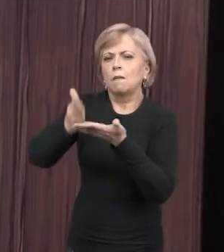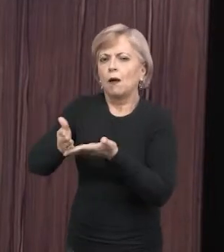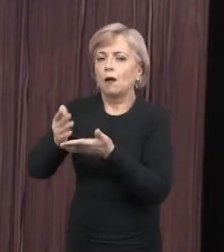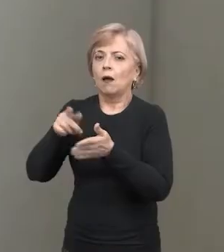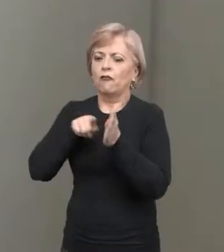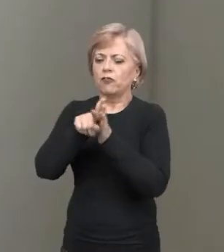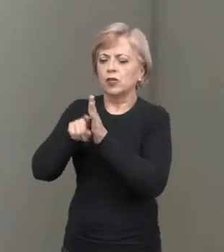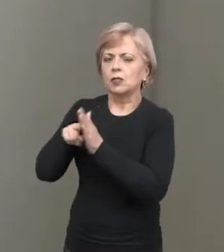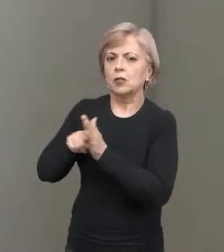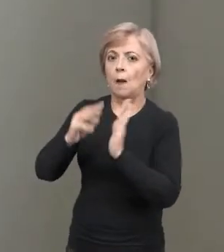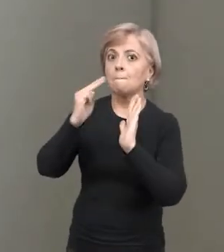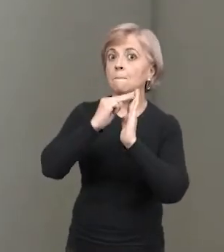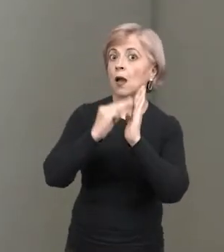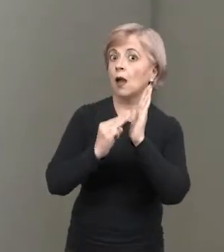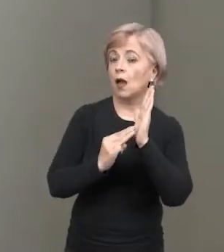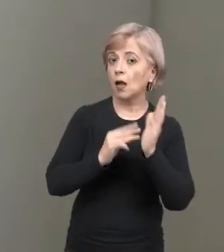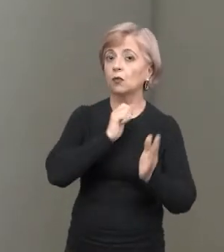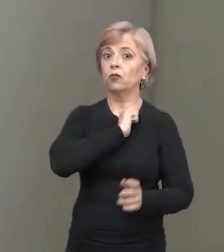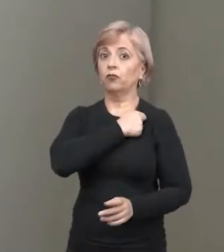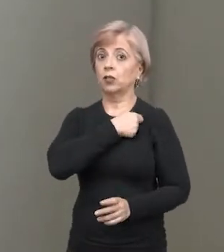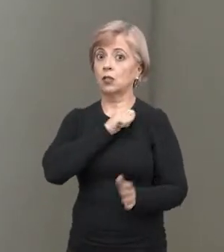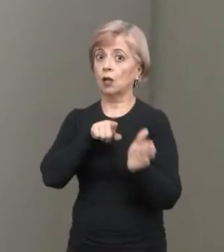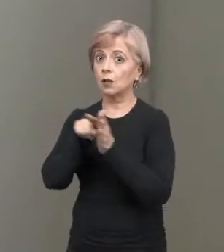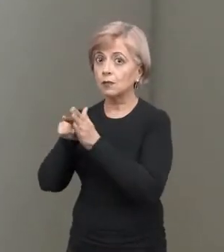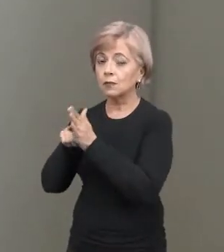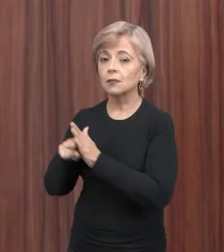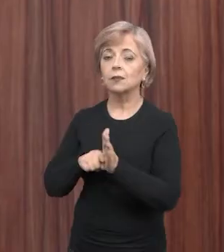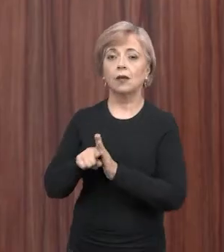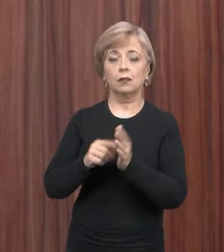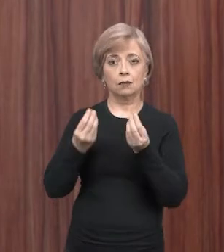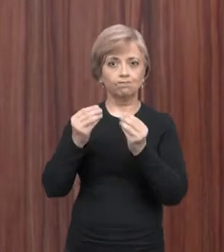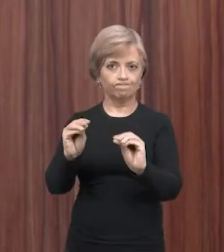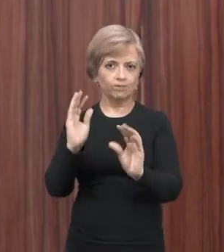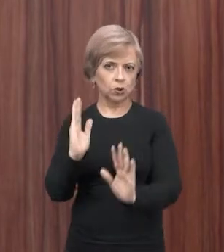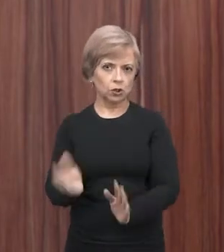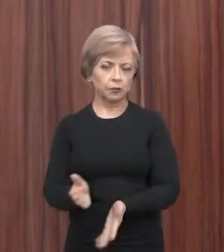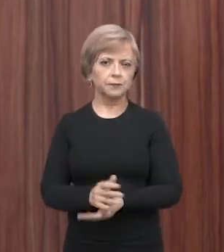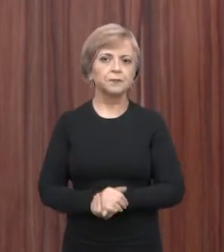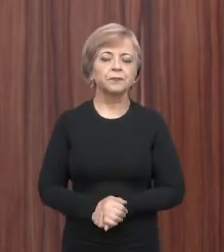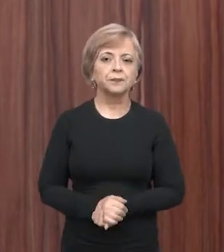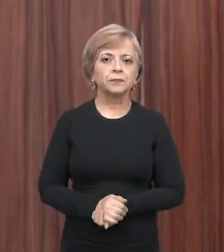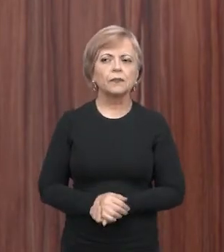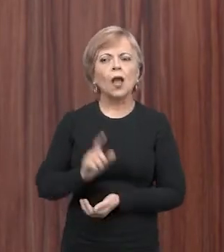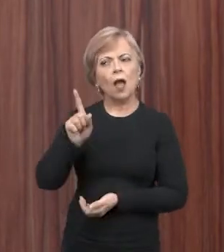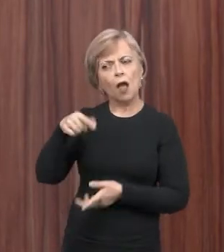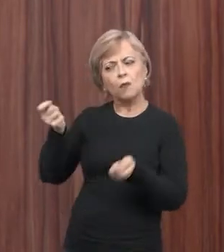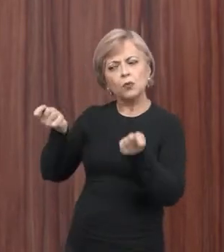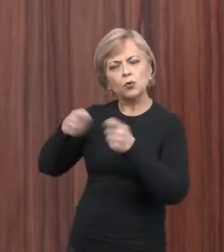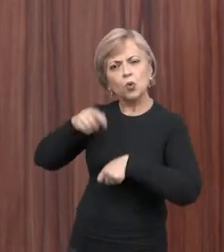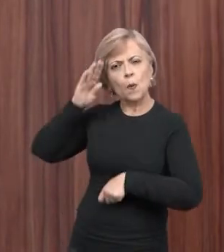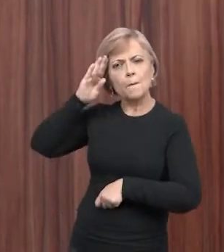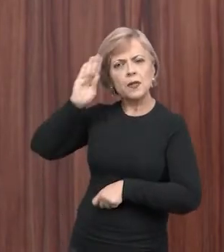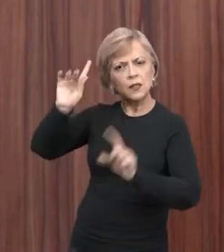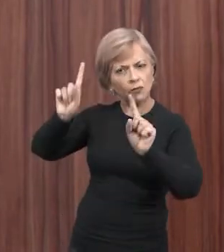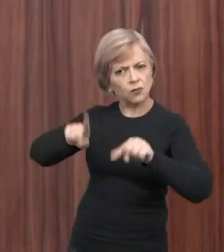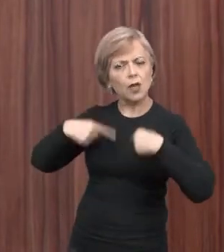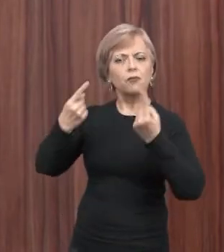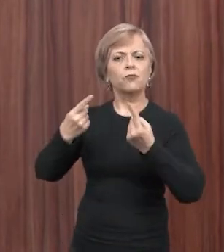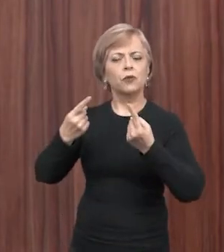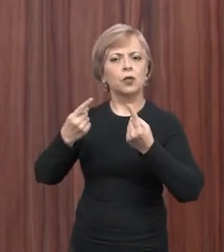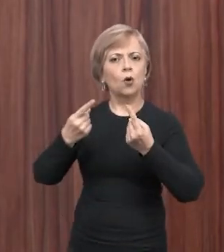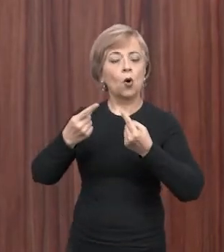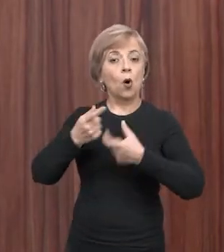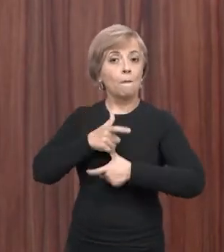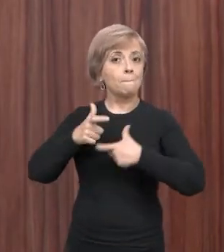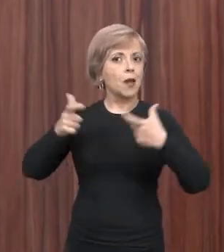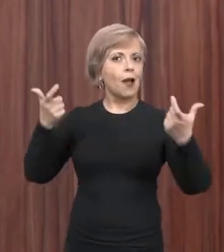fiscalização, que nunca antes eram implementados nesse setor de receita. Doutor Vinícius, é possível ressaltar os principais desafios e as